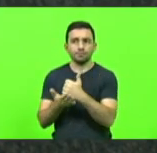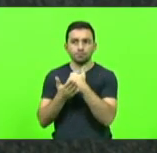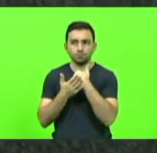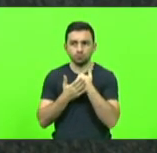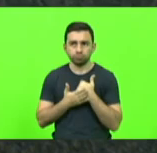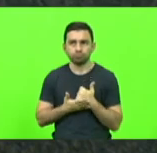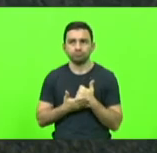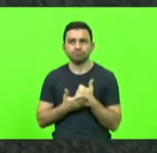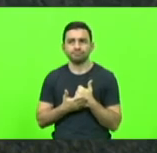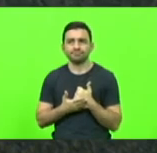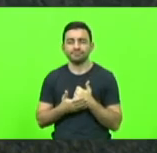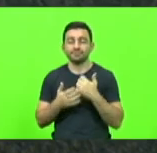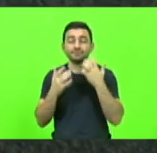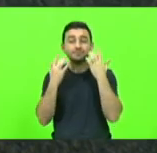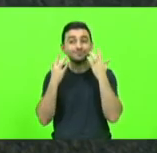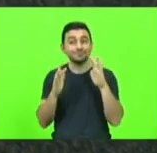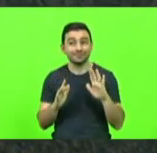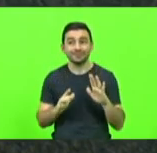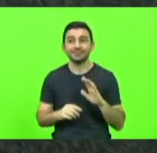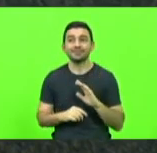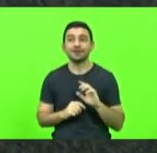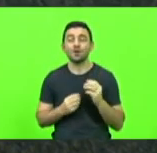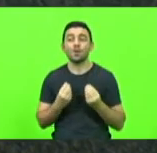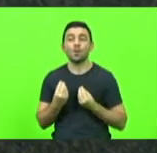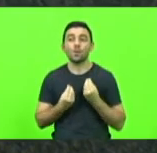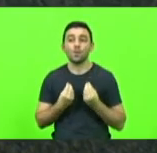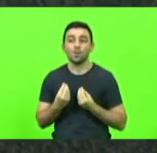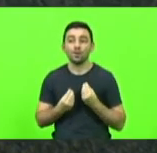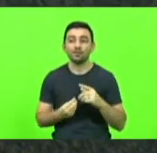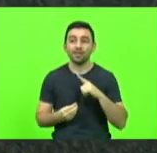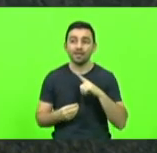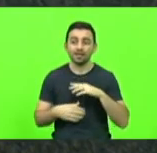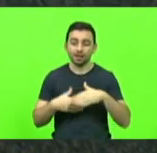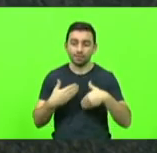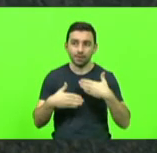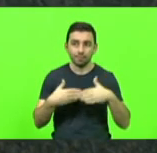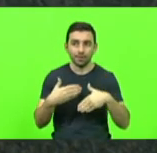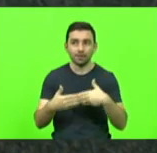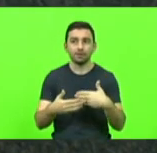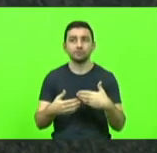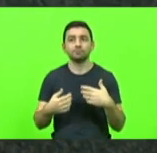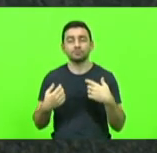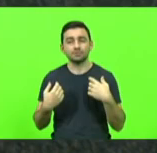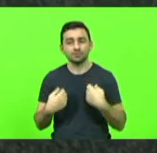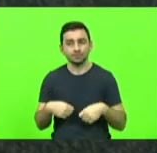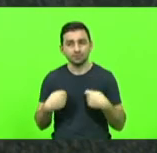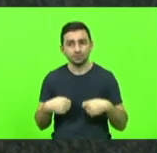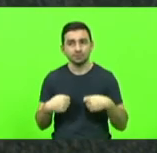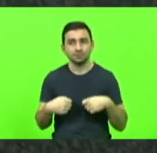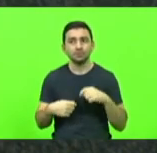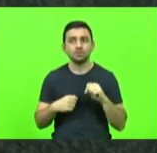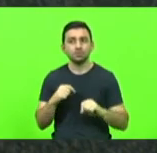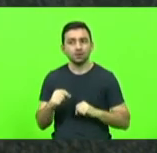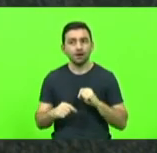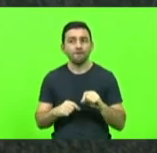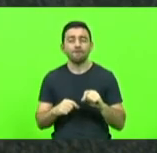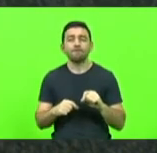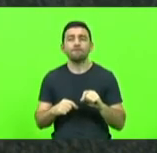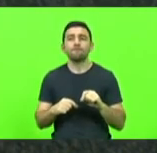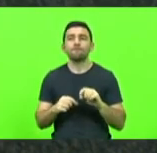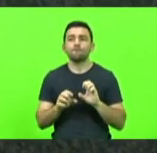não sei, vai sair algum encaminhamento que seja nesse sentido. Precisamos formar